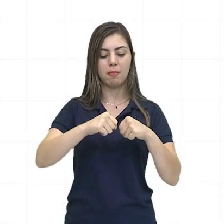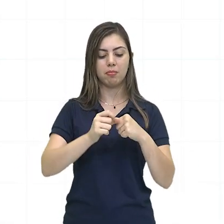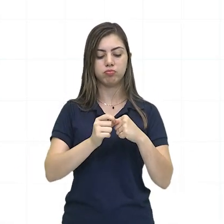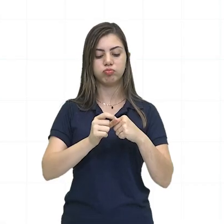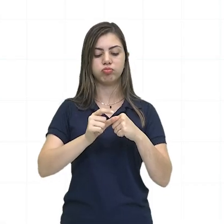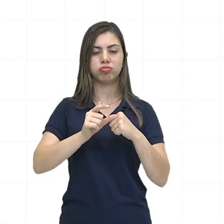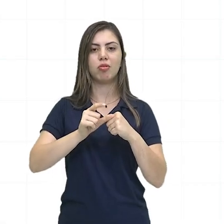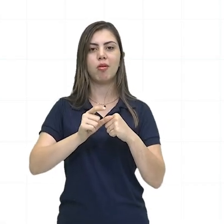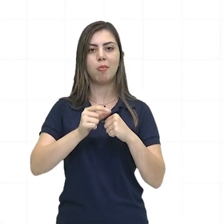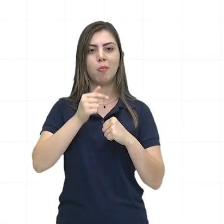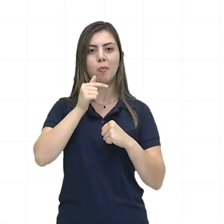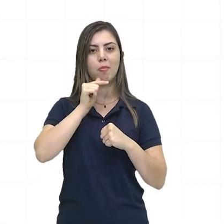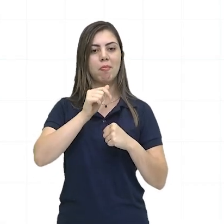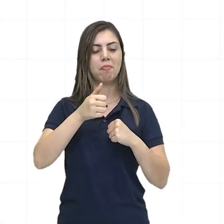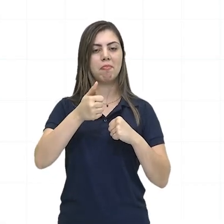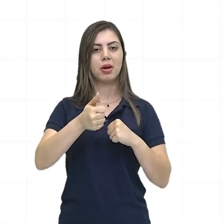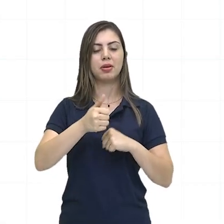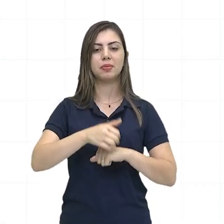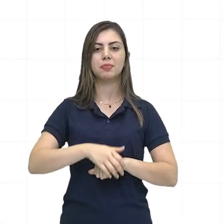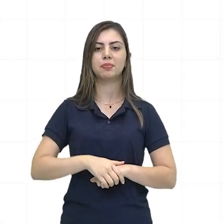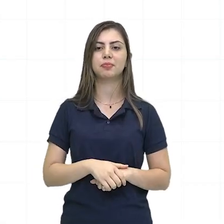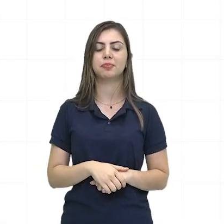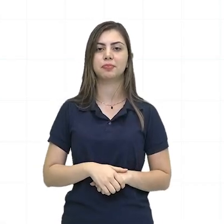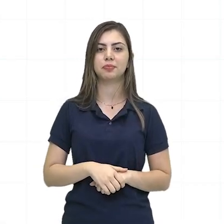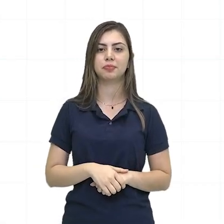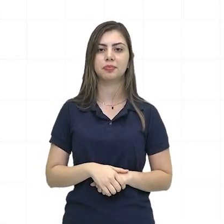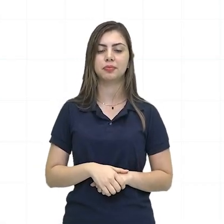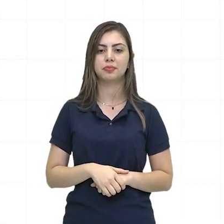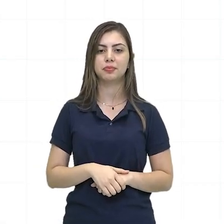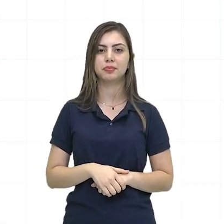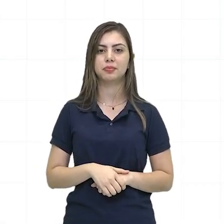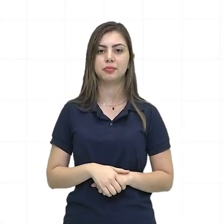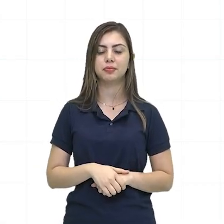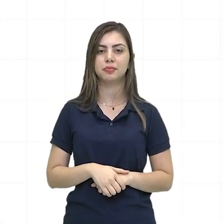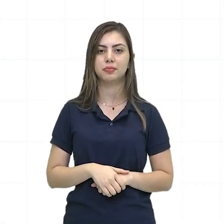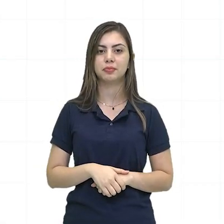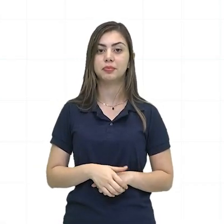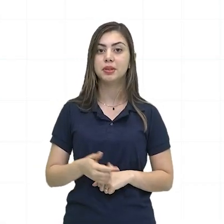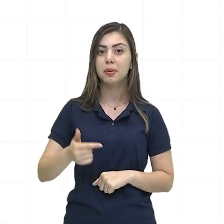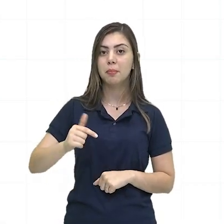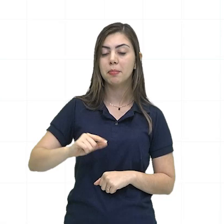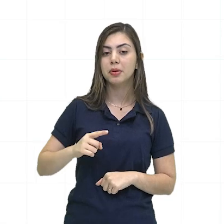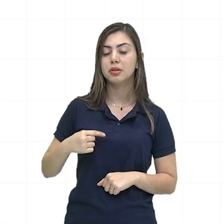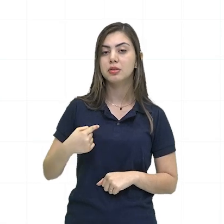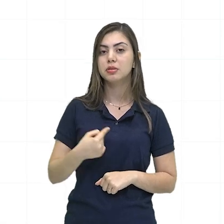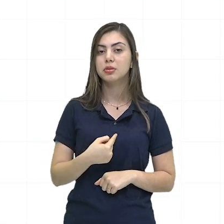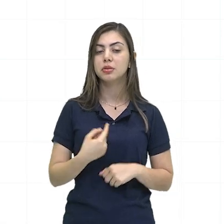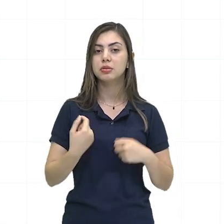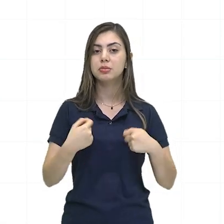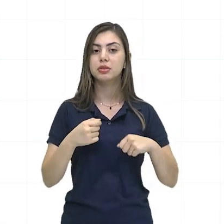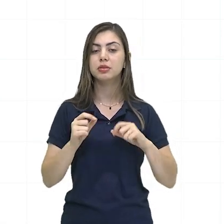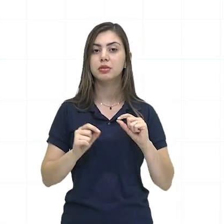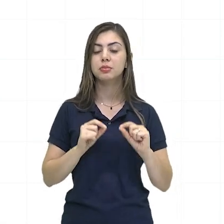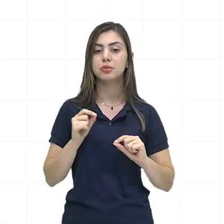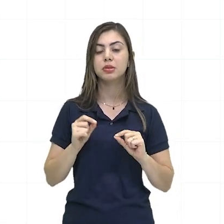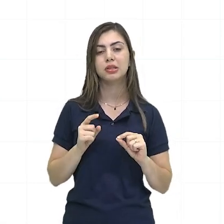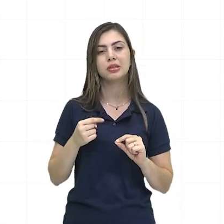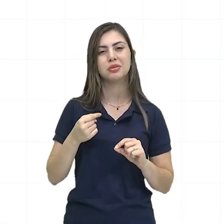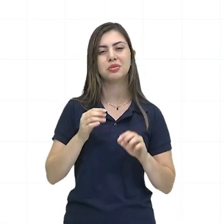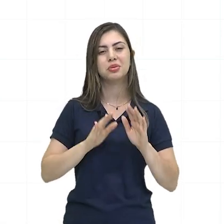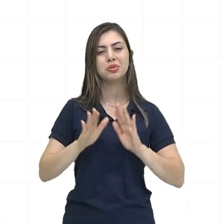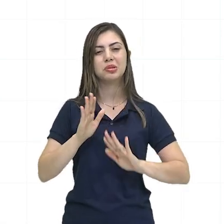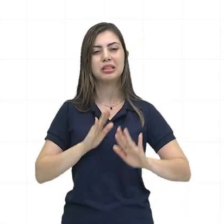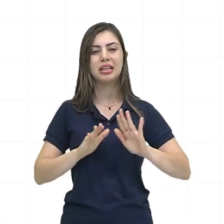sinovial, certo? E, contudo, também o quê? O que mais que nós precisamos? Ter cuidado, né, para